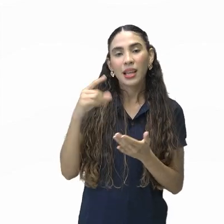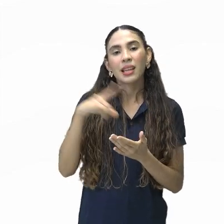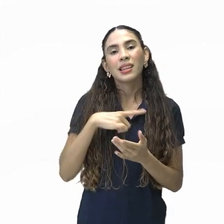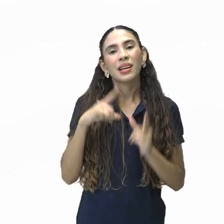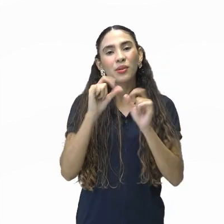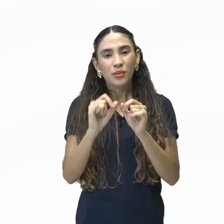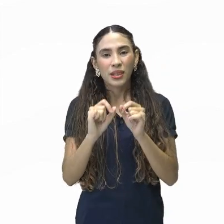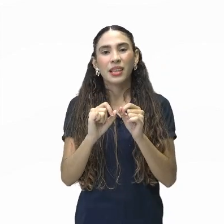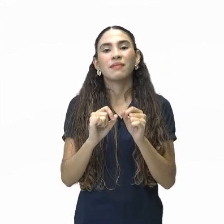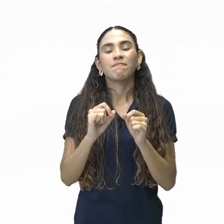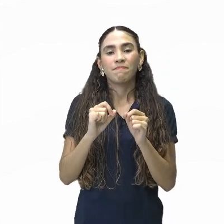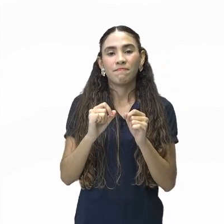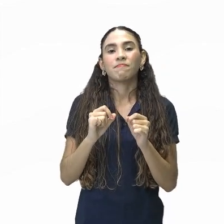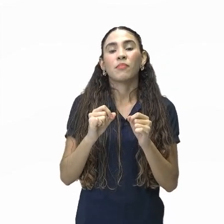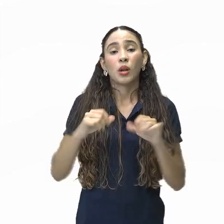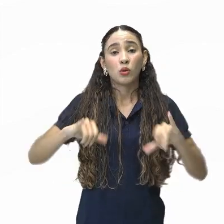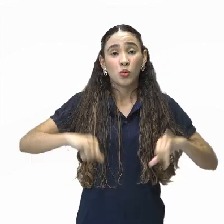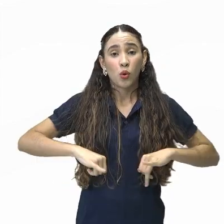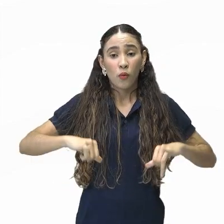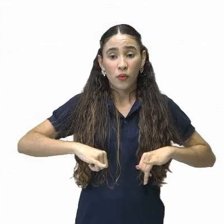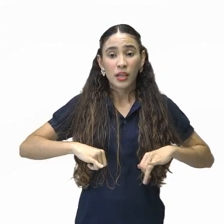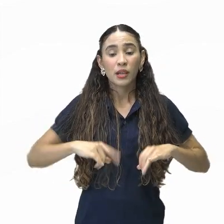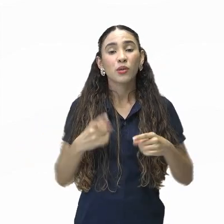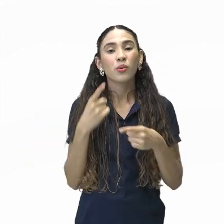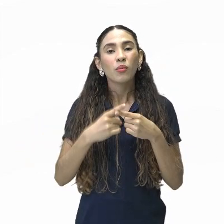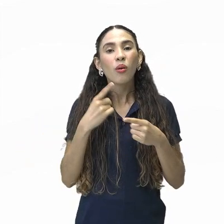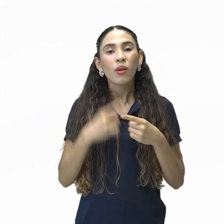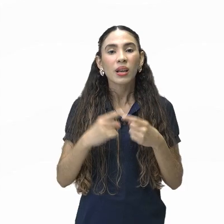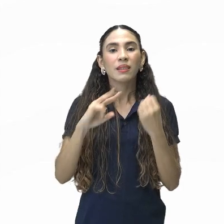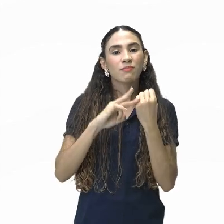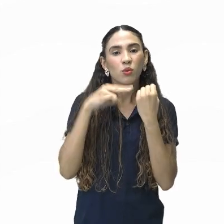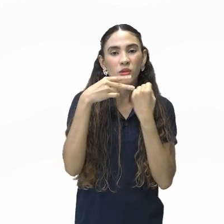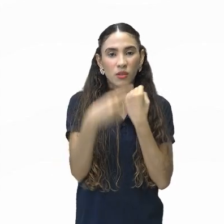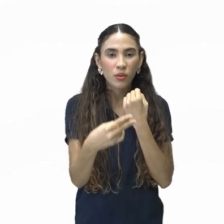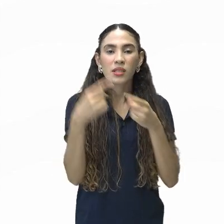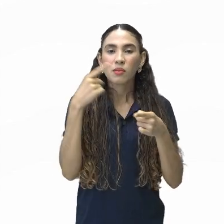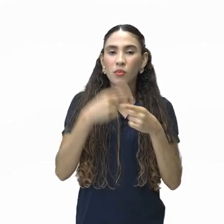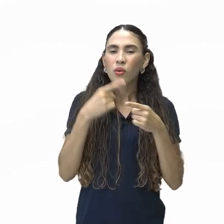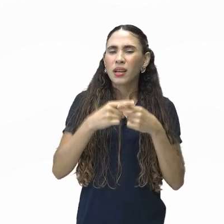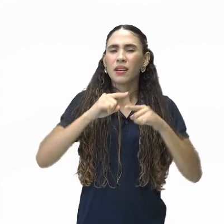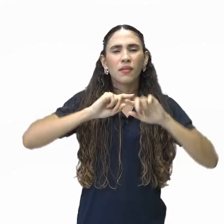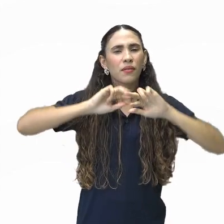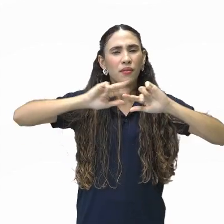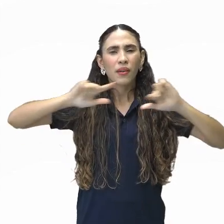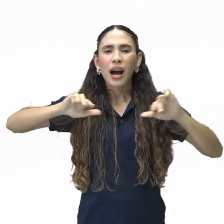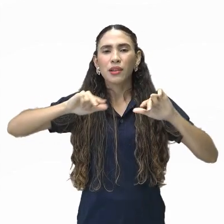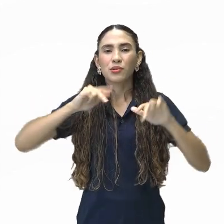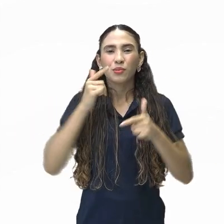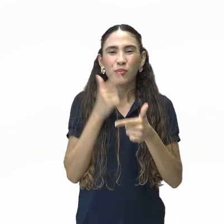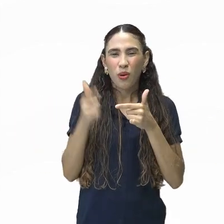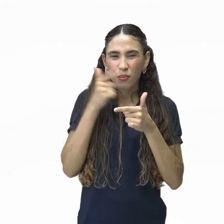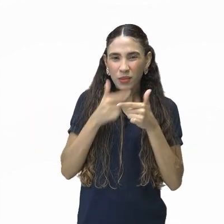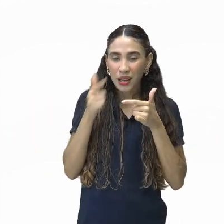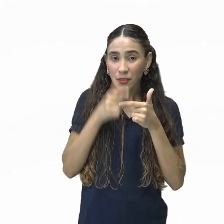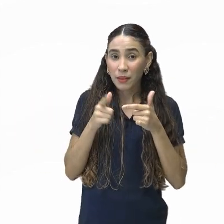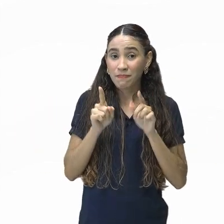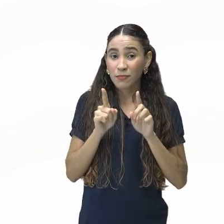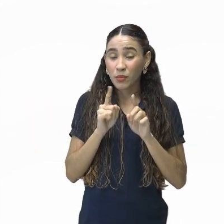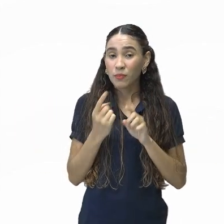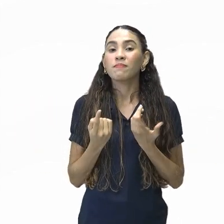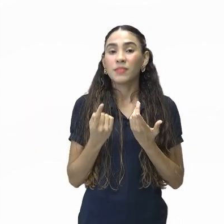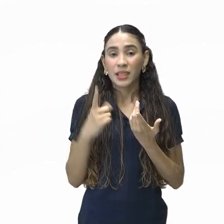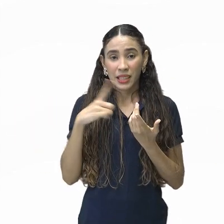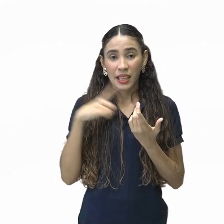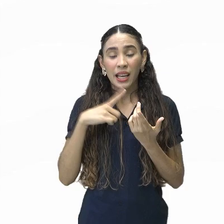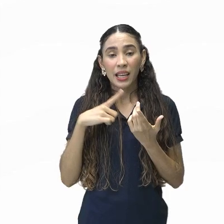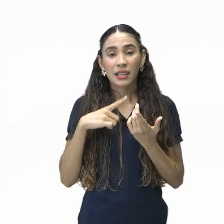sido ameaçada, tá? Ou seja, ela está em crise devido a vários fatores. E muitos deles estão relacionados